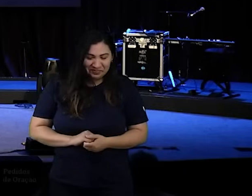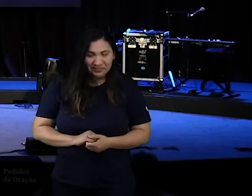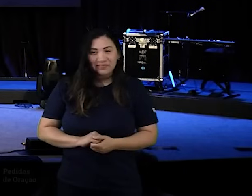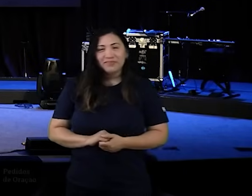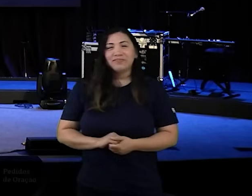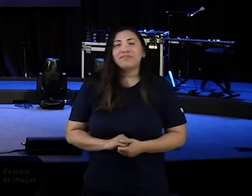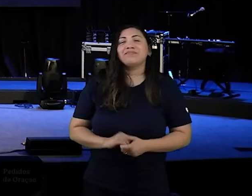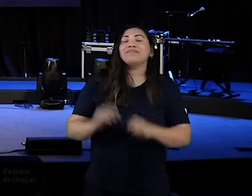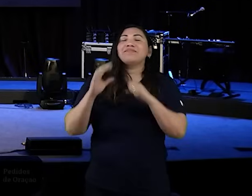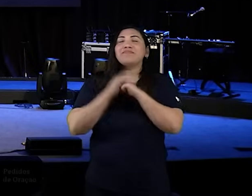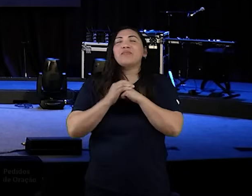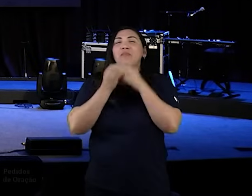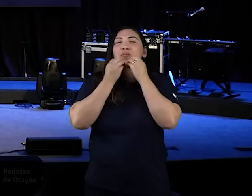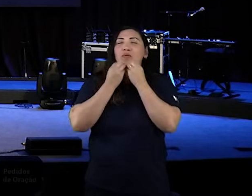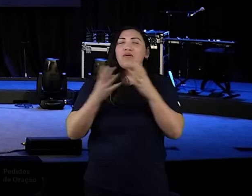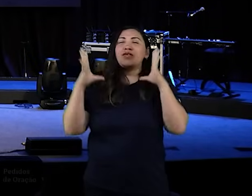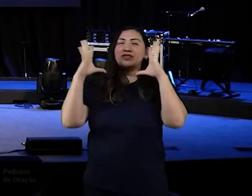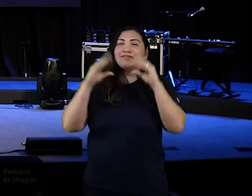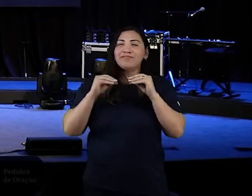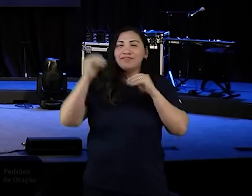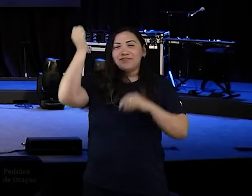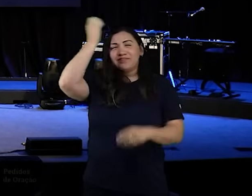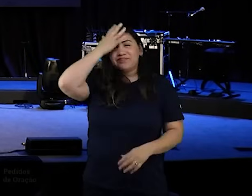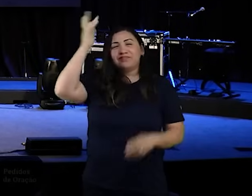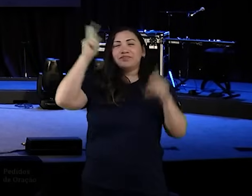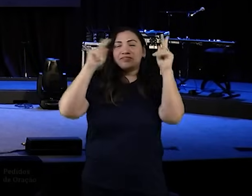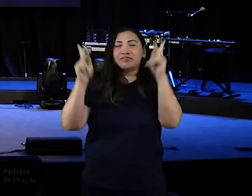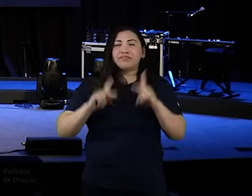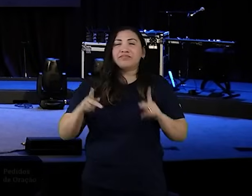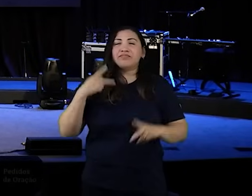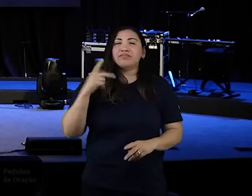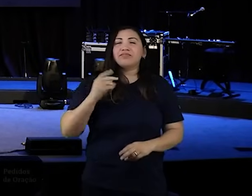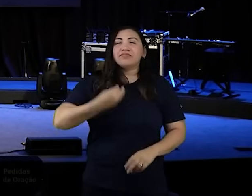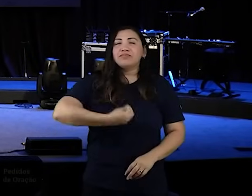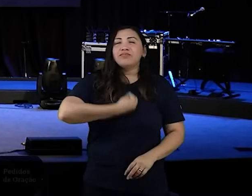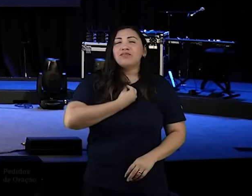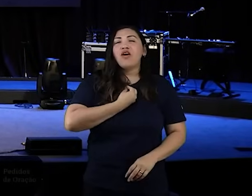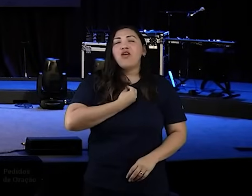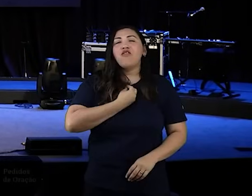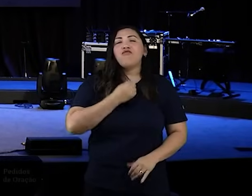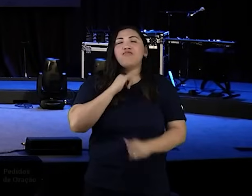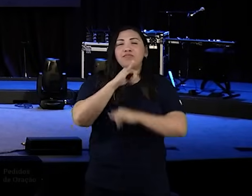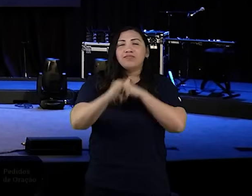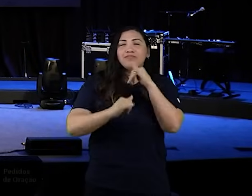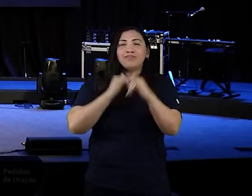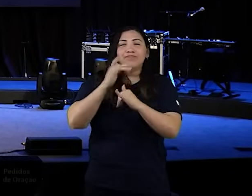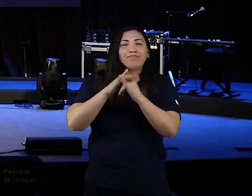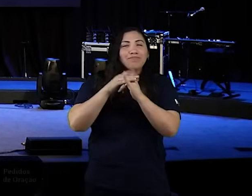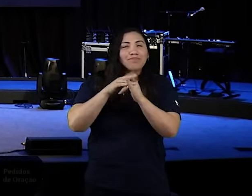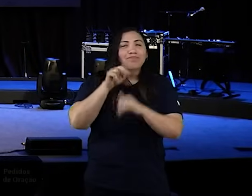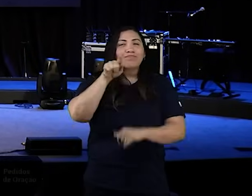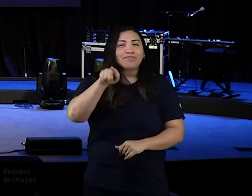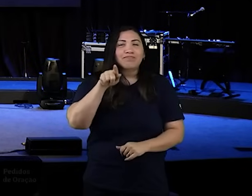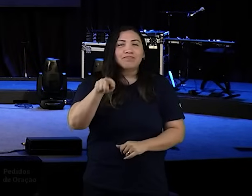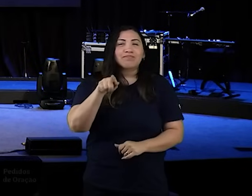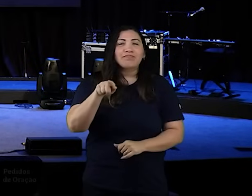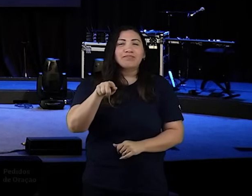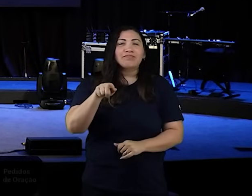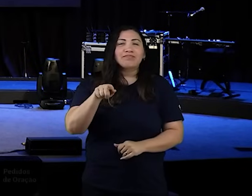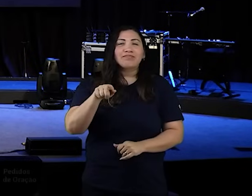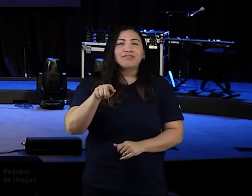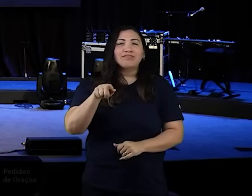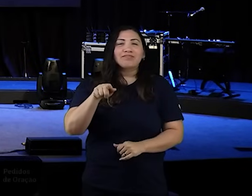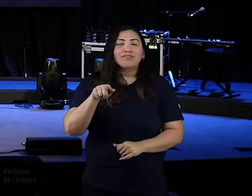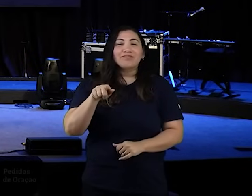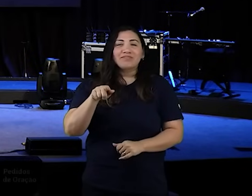Amém queridos boa noite graça e paz pra sua vida você que nos acompanha pelos canais do YouTube e também